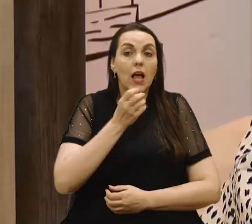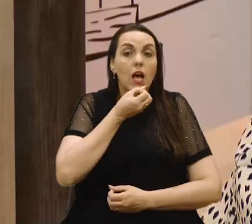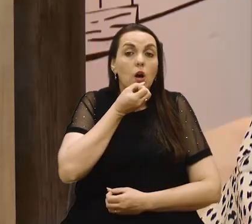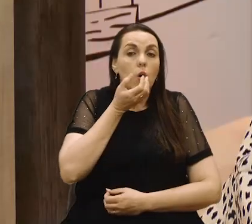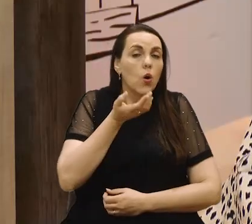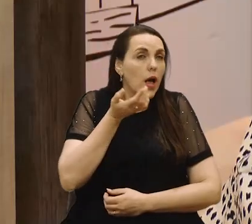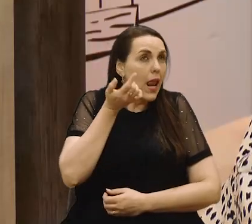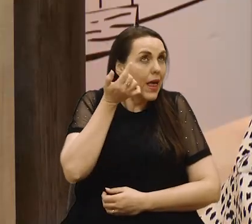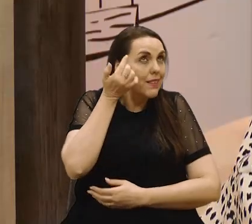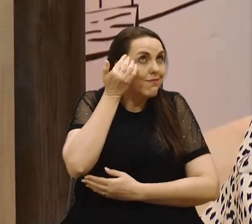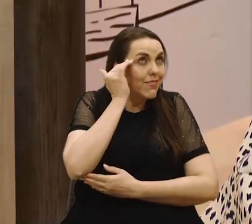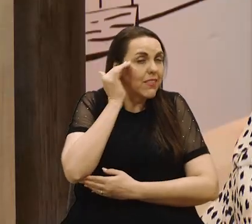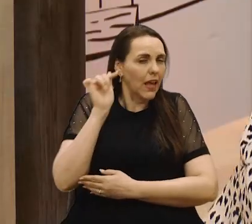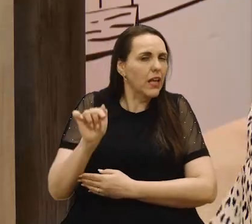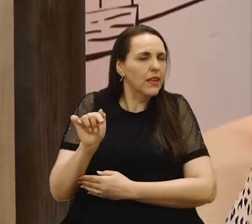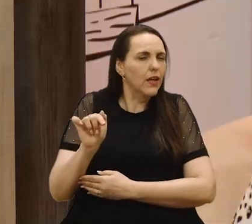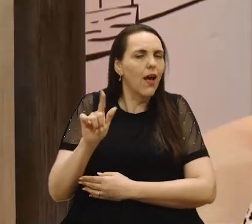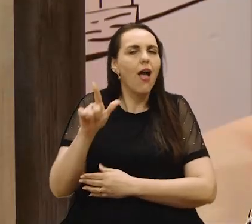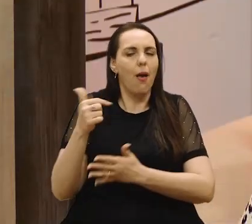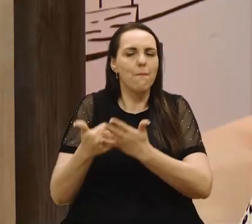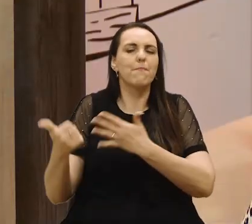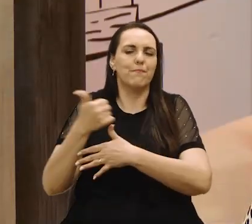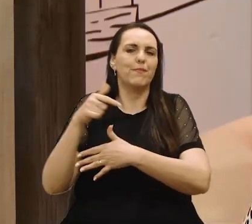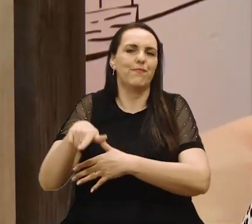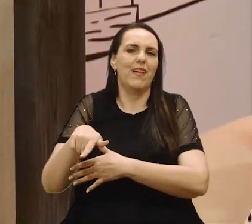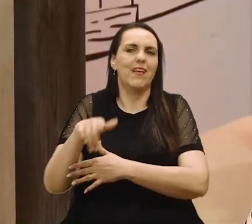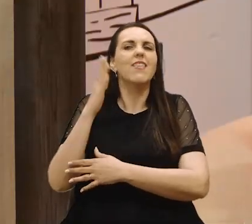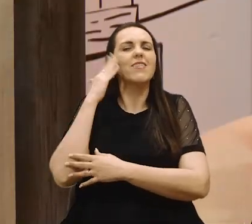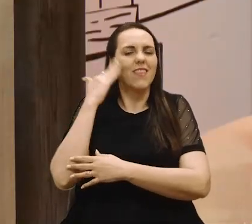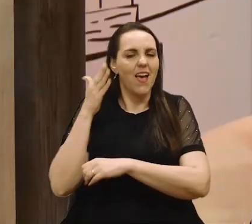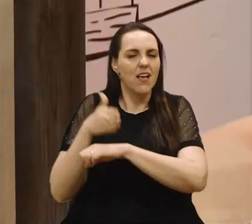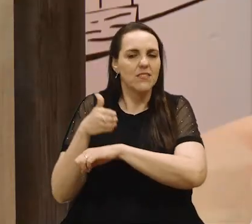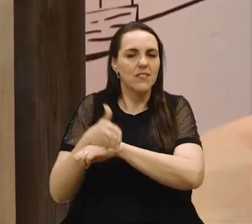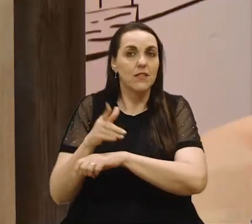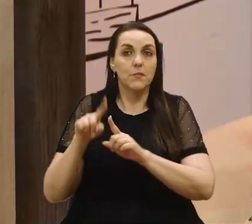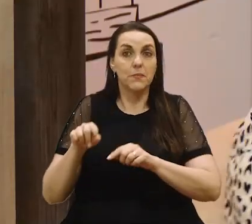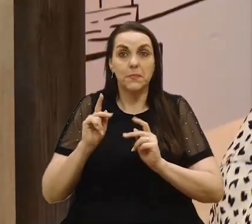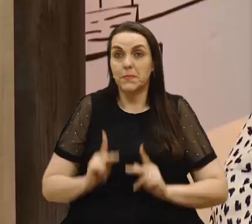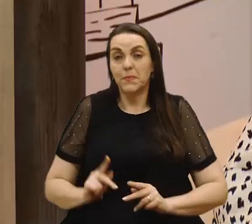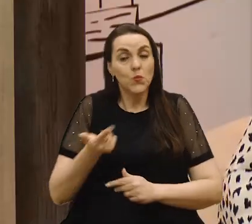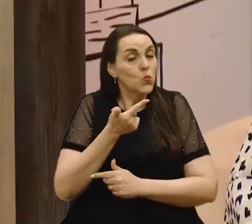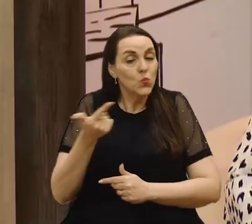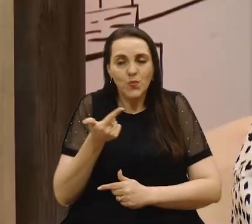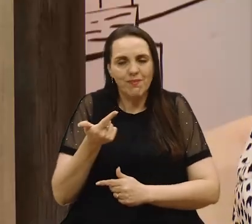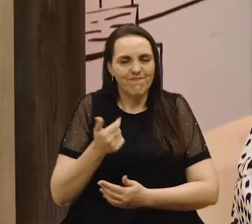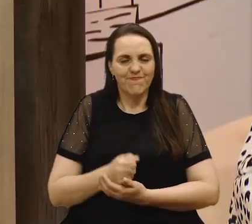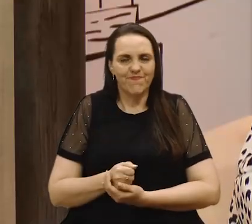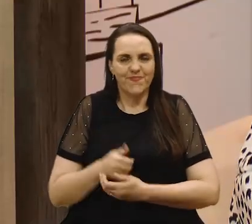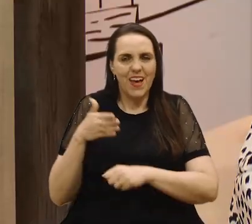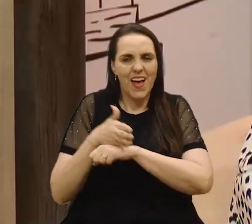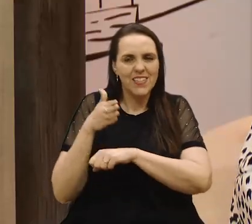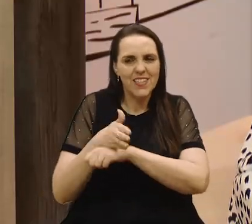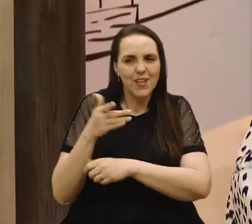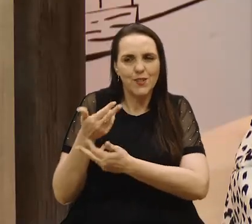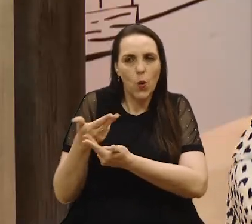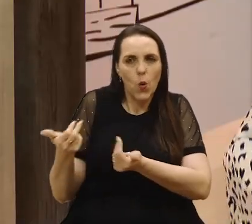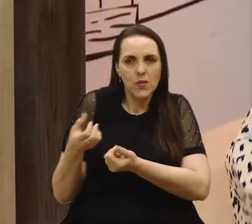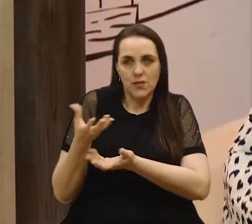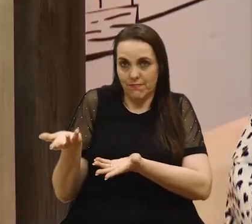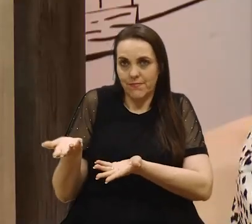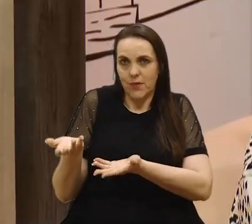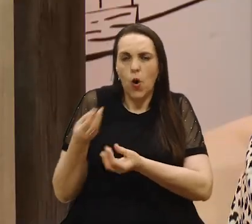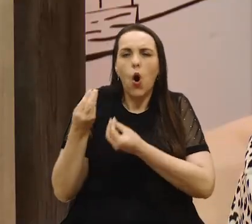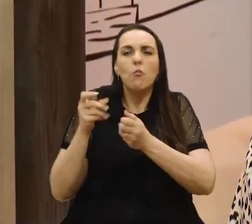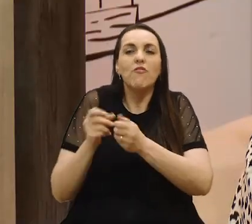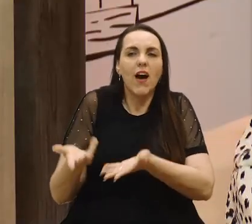ela se dá conta que ela é uma privilegiada, ela tem esses acessos, mas muitas pessoas não têm, né? E aí